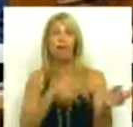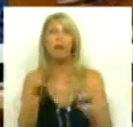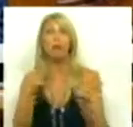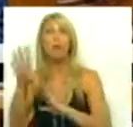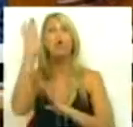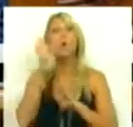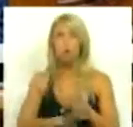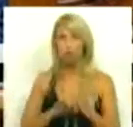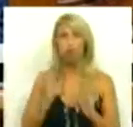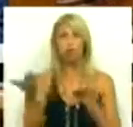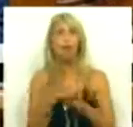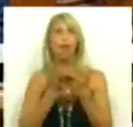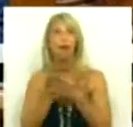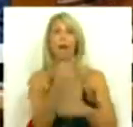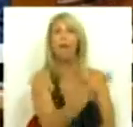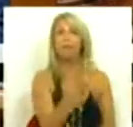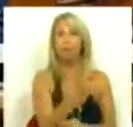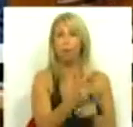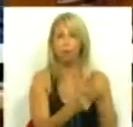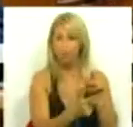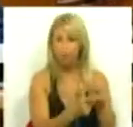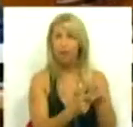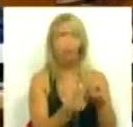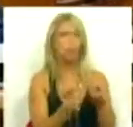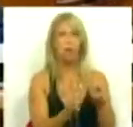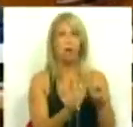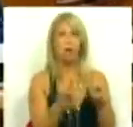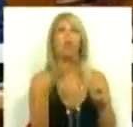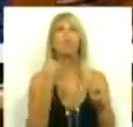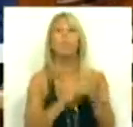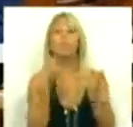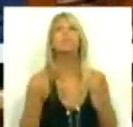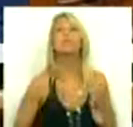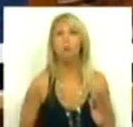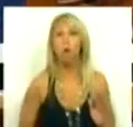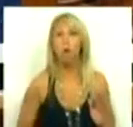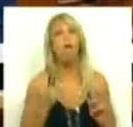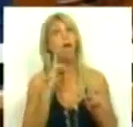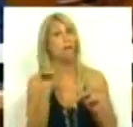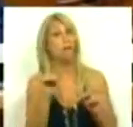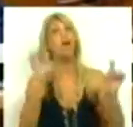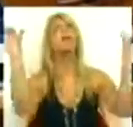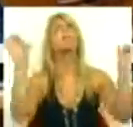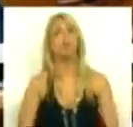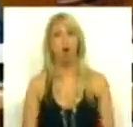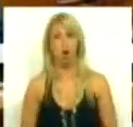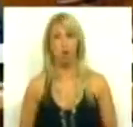condições negociadas com a Troika. Não foi isto que o Partido Socialista assinou. Era mais duro, era pior.